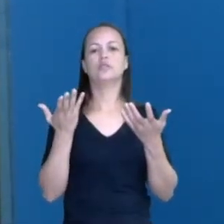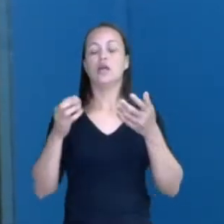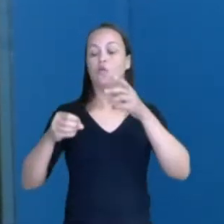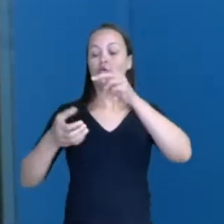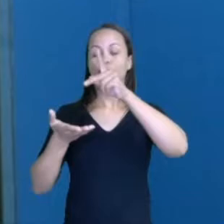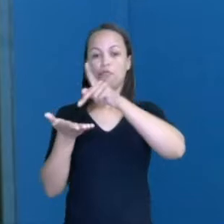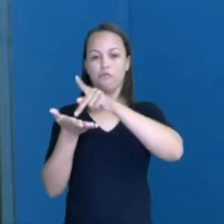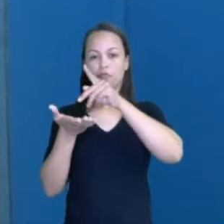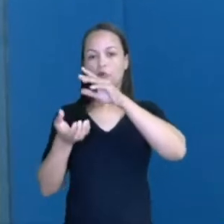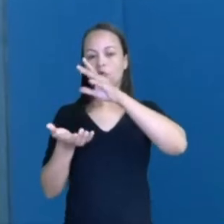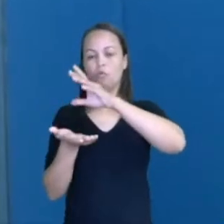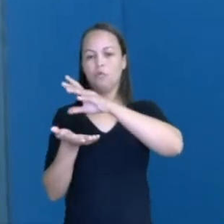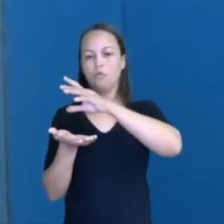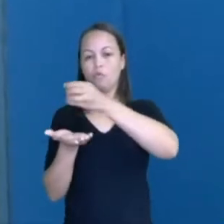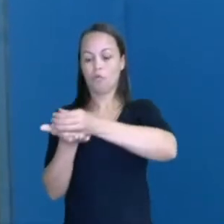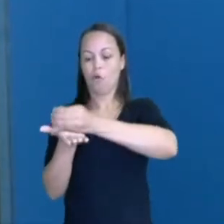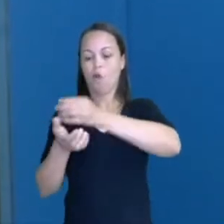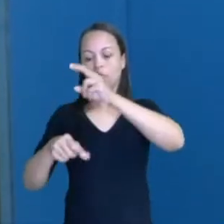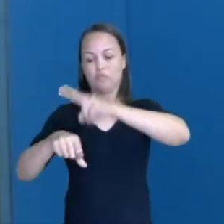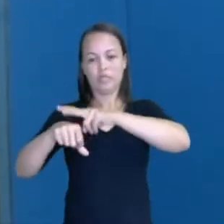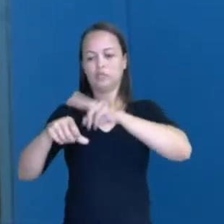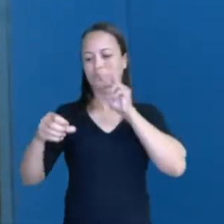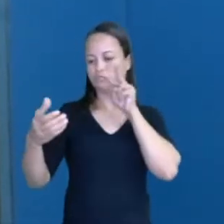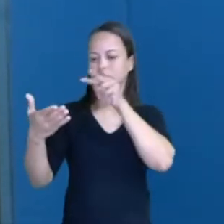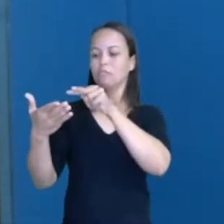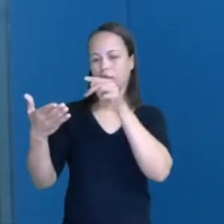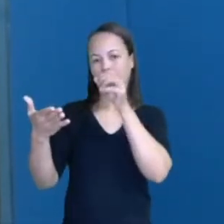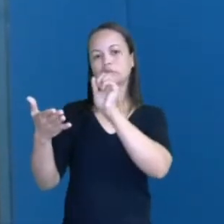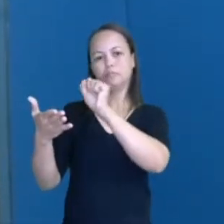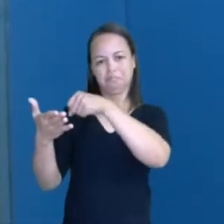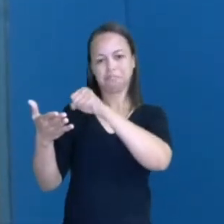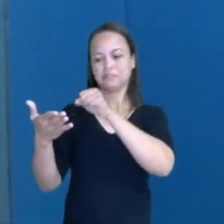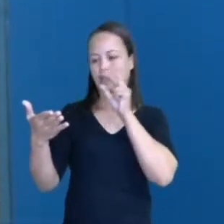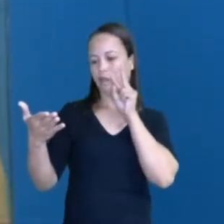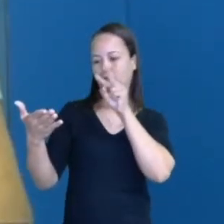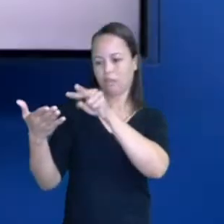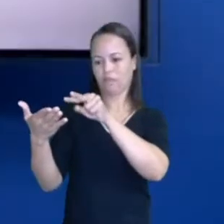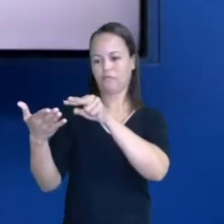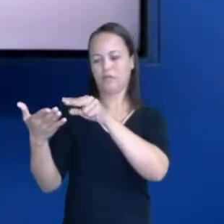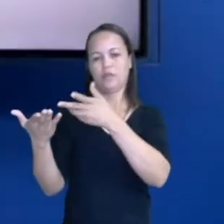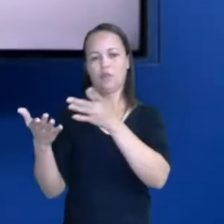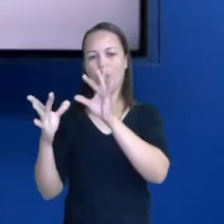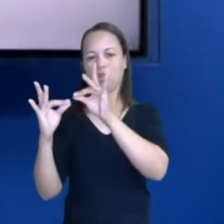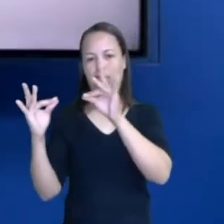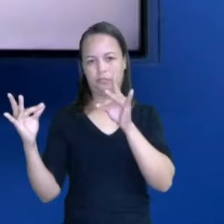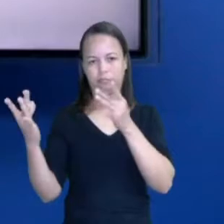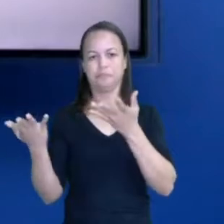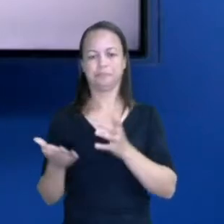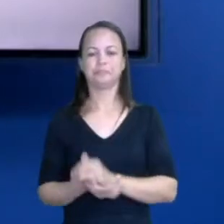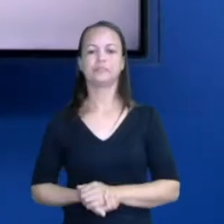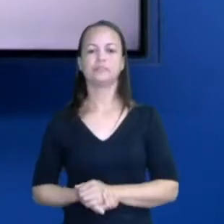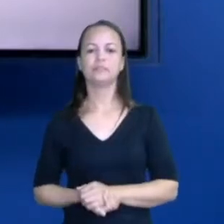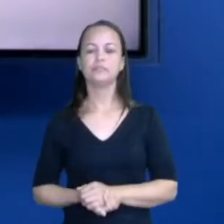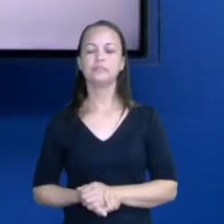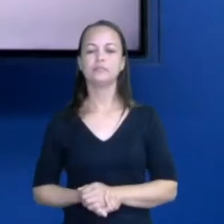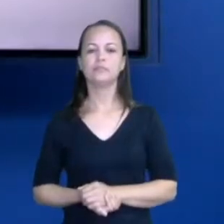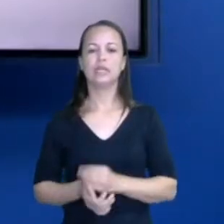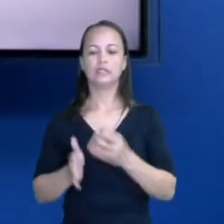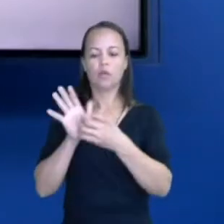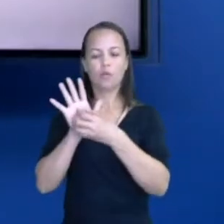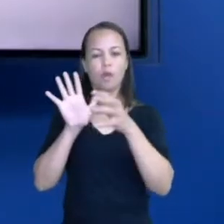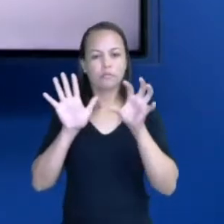de plástico. Perceberam essa primeira propriedade, que é a propriedade da transparência? Muito bem, gente, muito